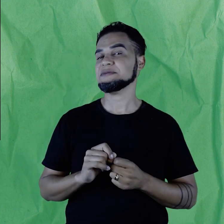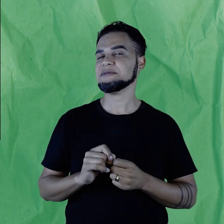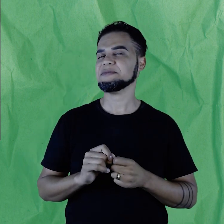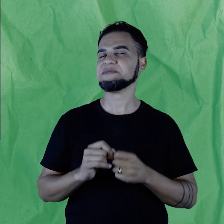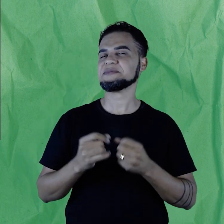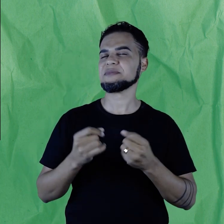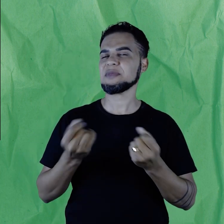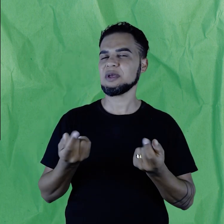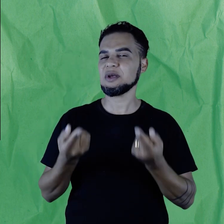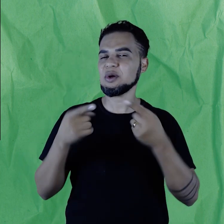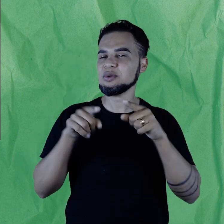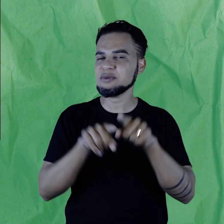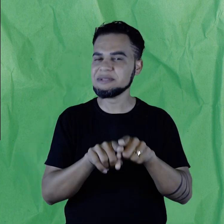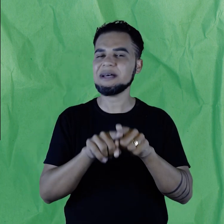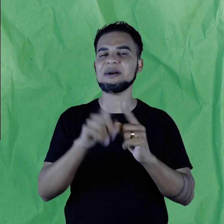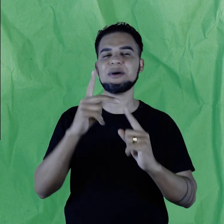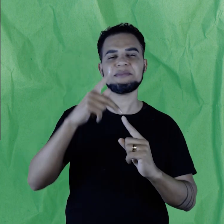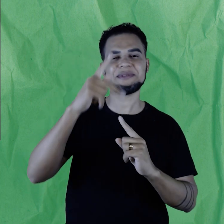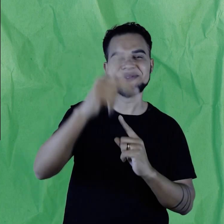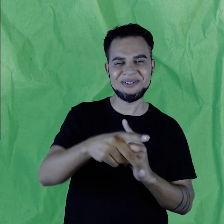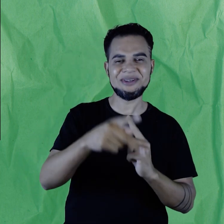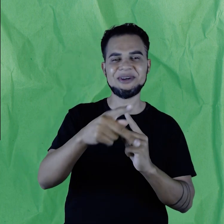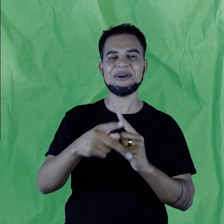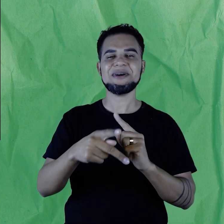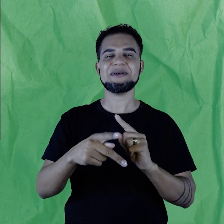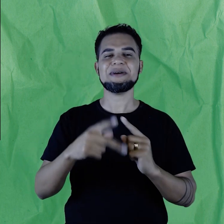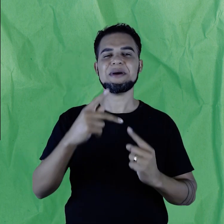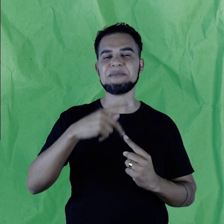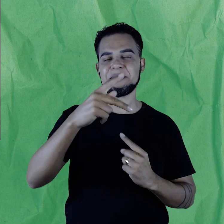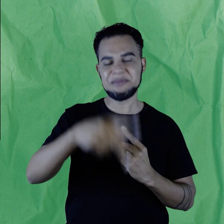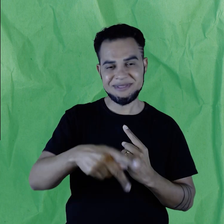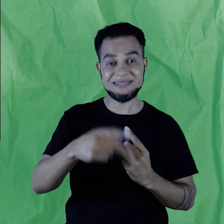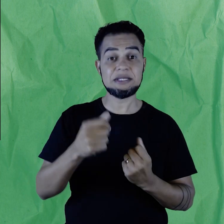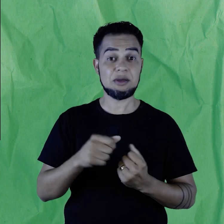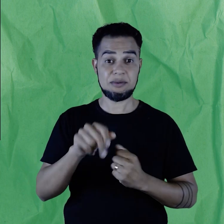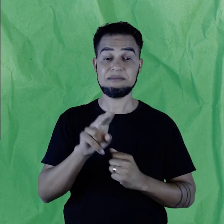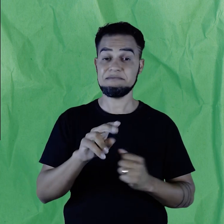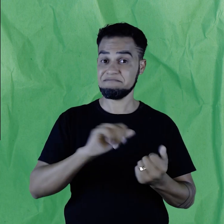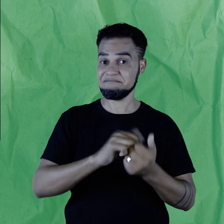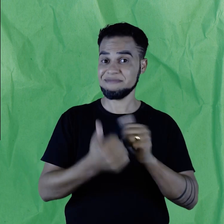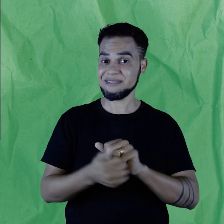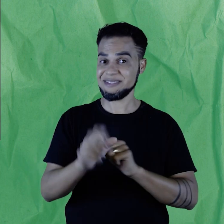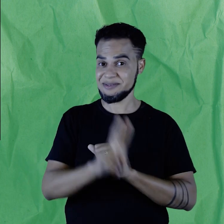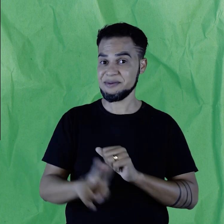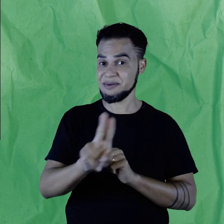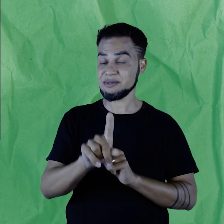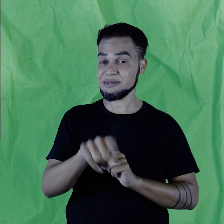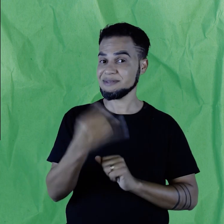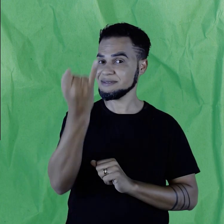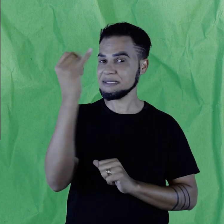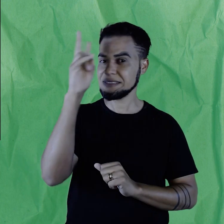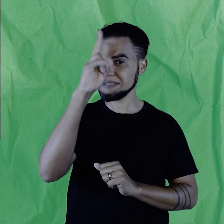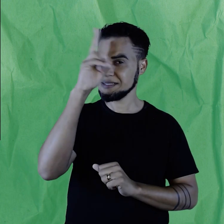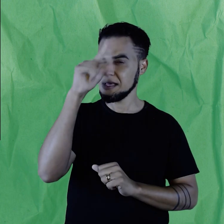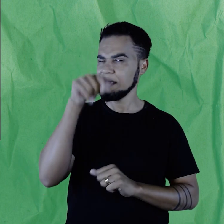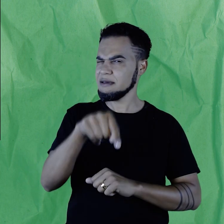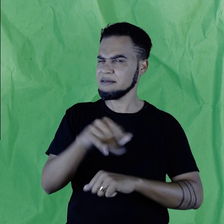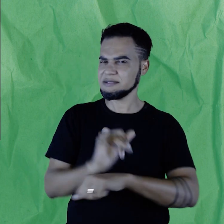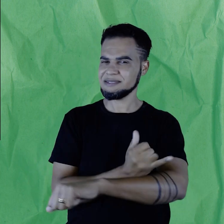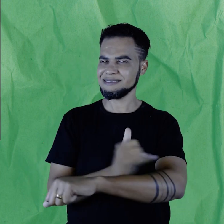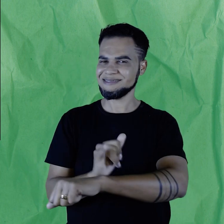conjunções, preposições, pronomes e o seu adequado uso. Precisamos lembrar que